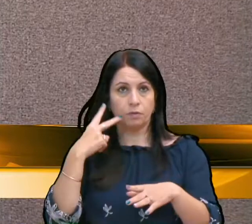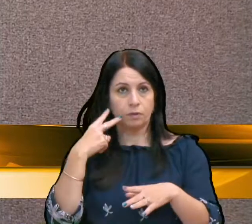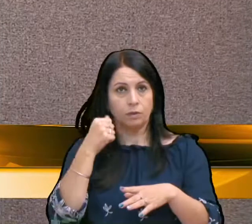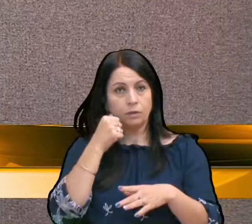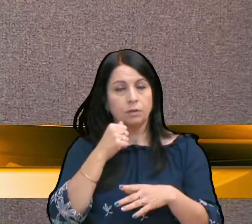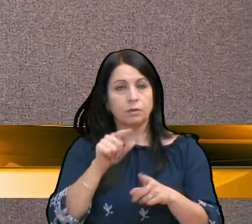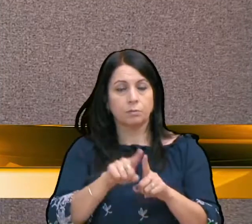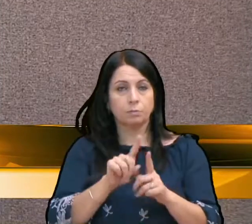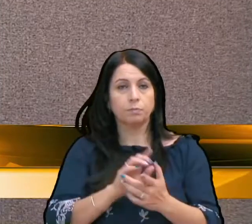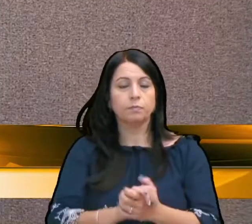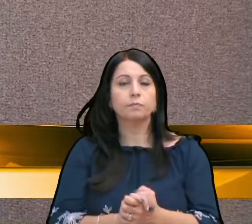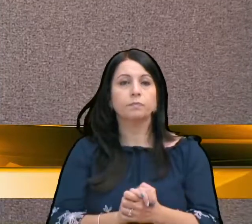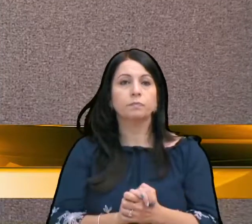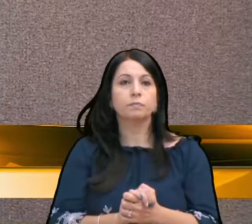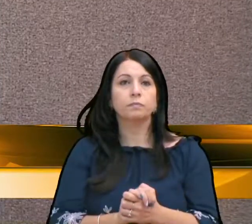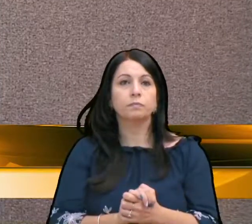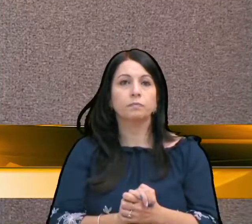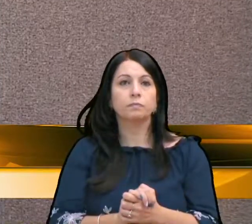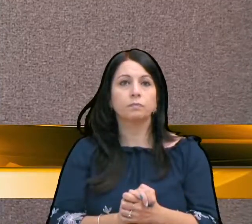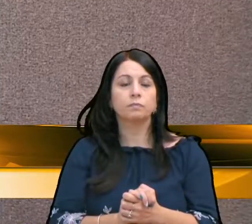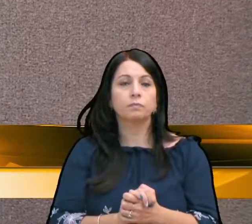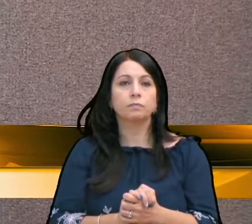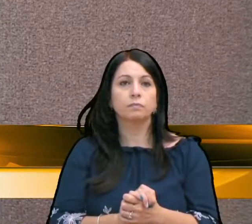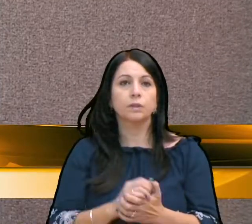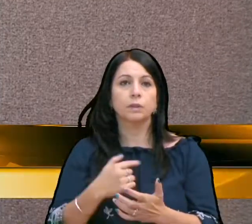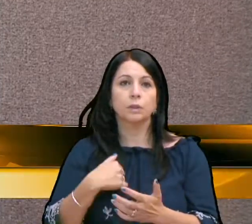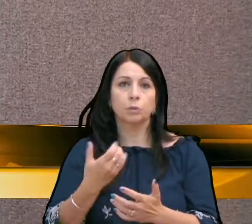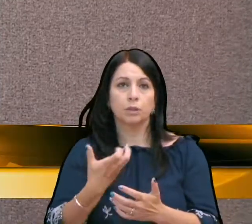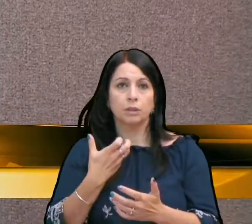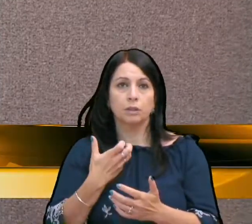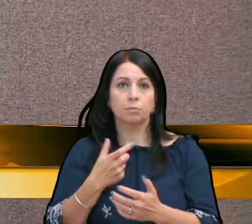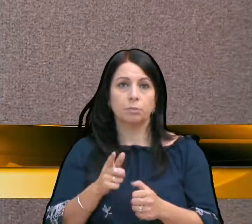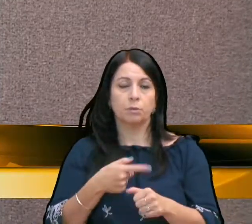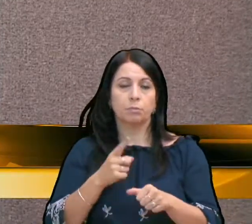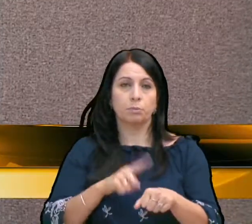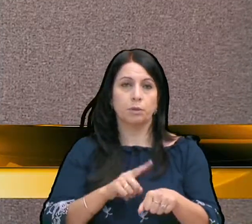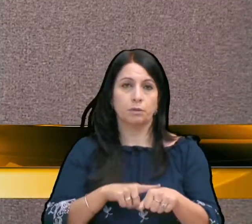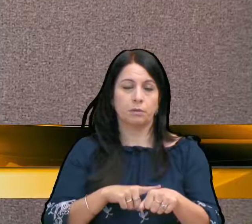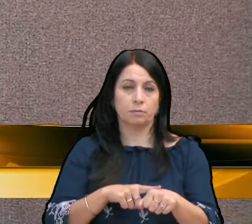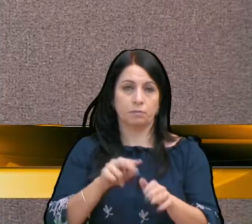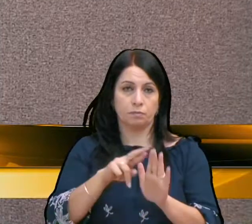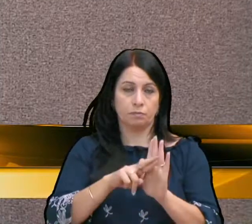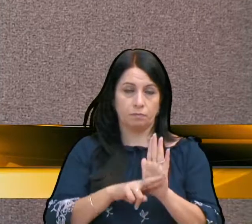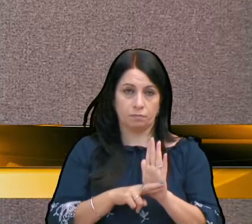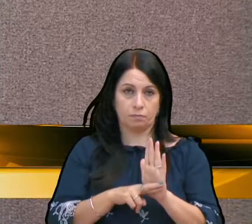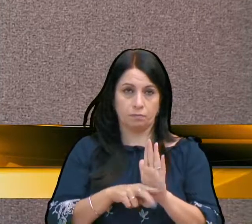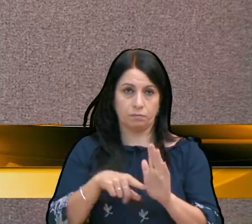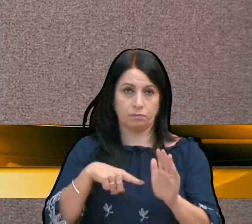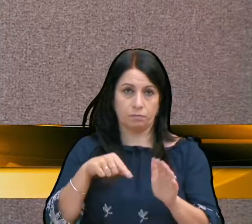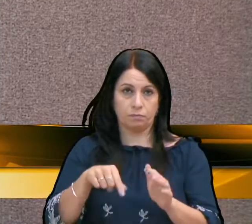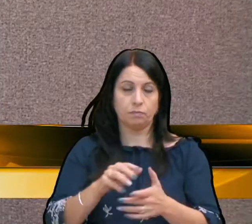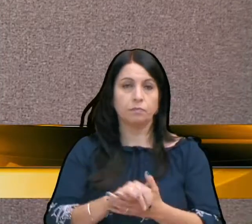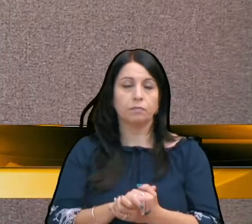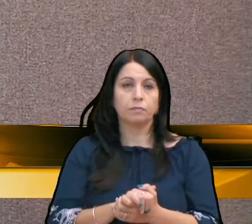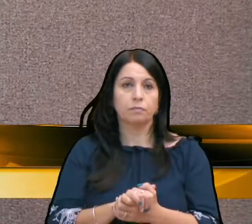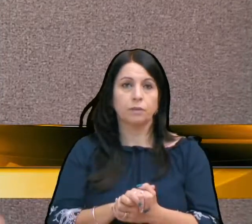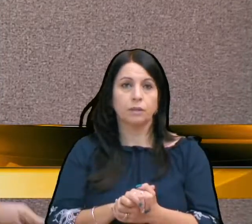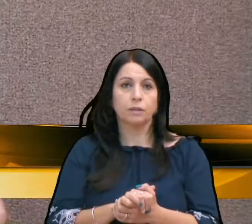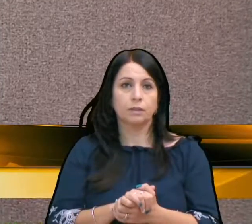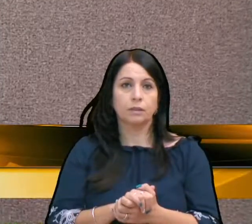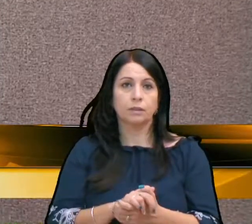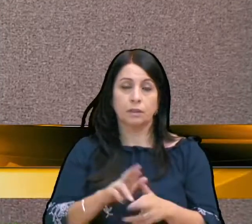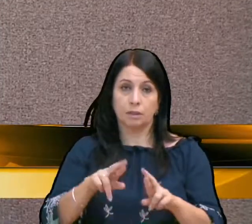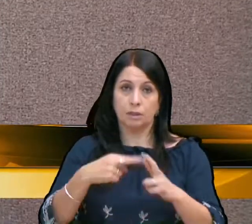vereadoras também, eu queria, no primeiro espaço regimental que nós temos, que é o pequeno